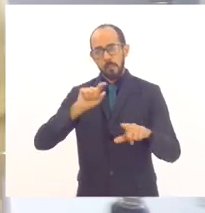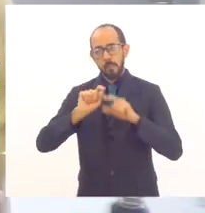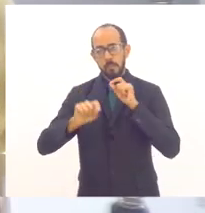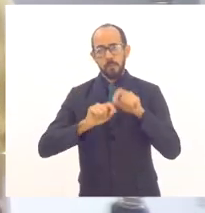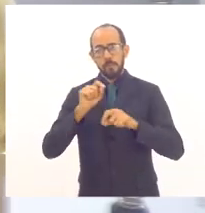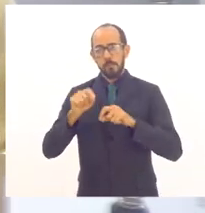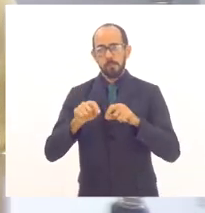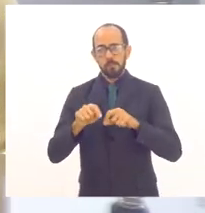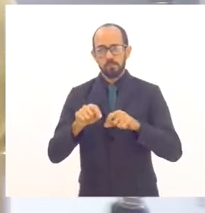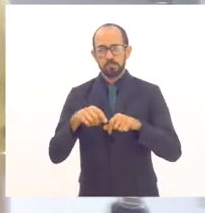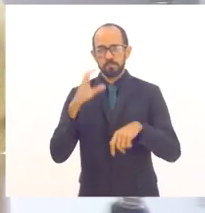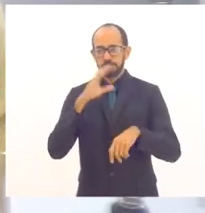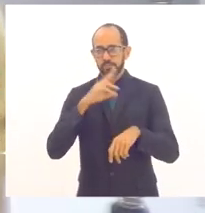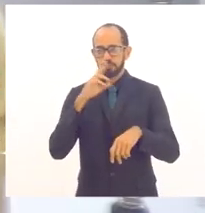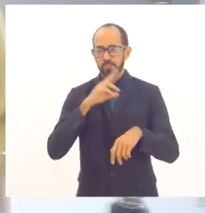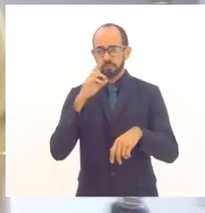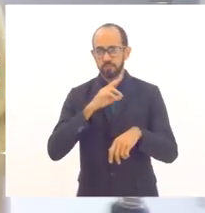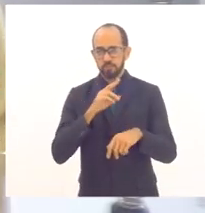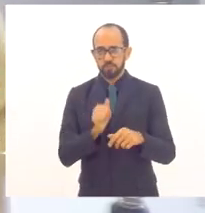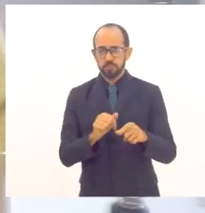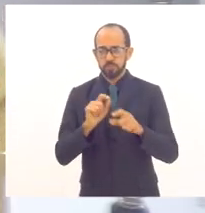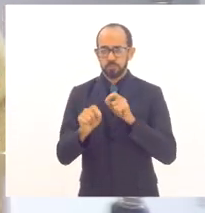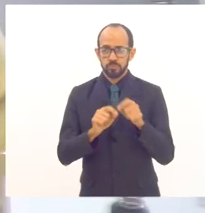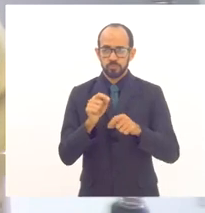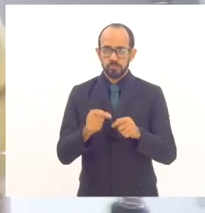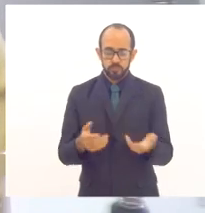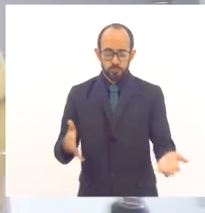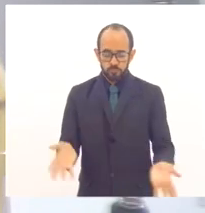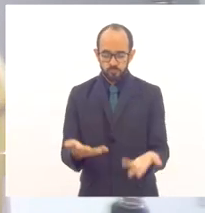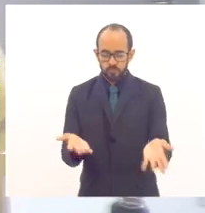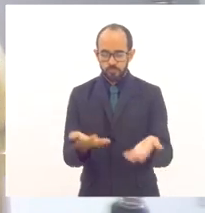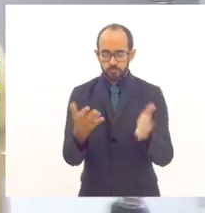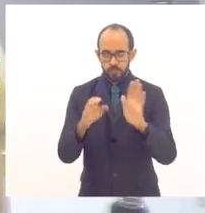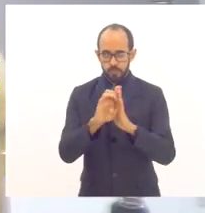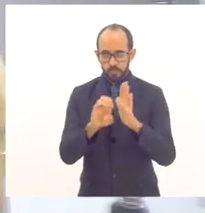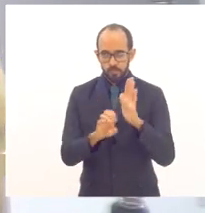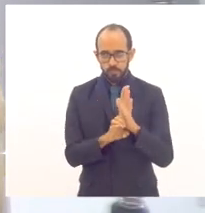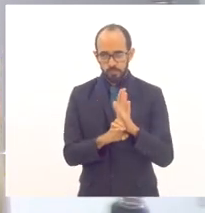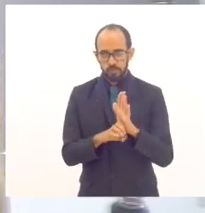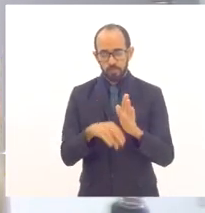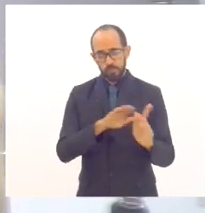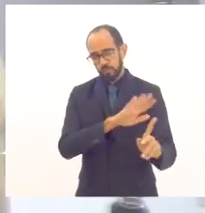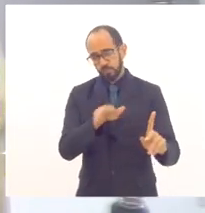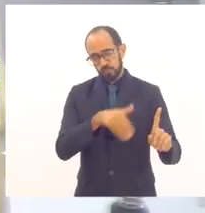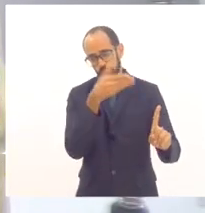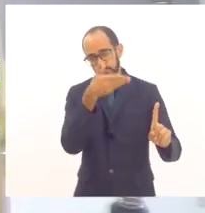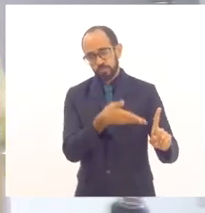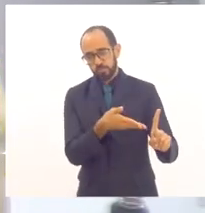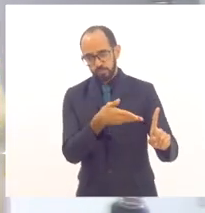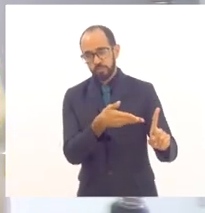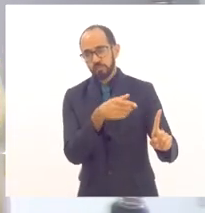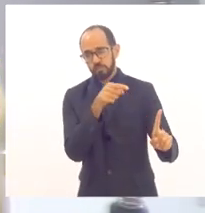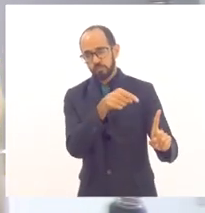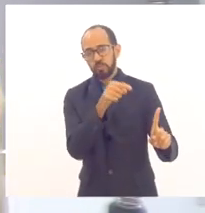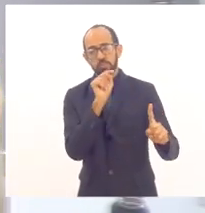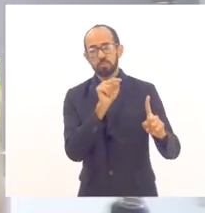uma forma urgente, fomentar editais que pudessem ser reconhecidos como